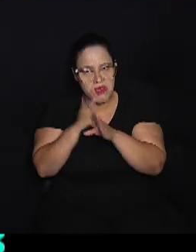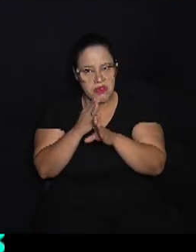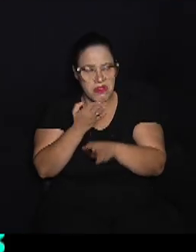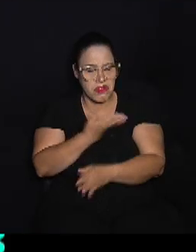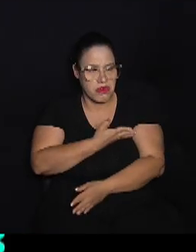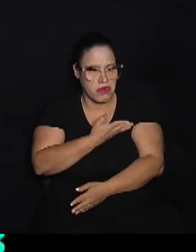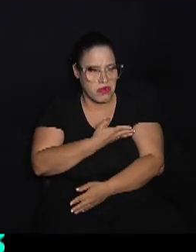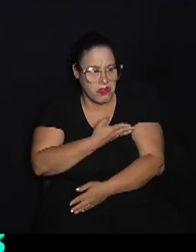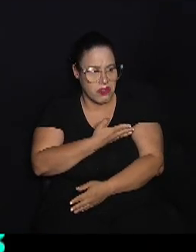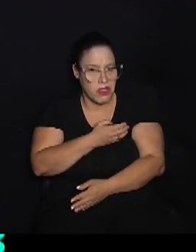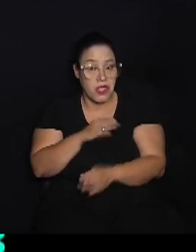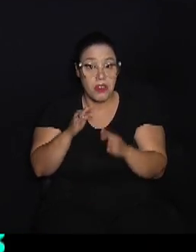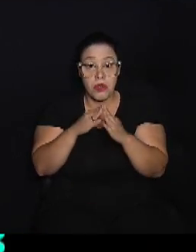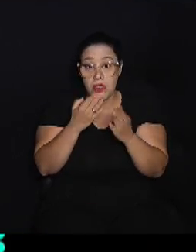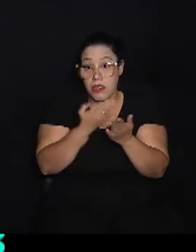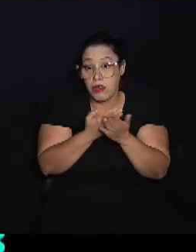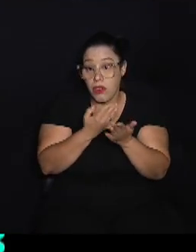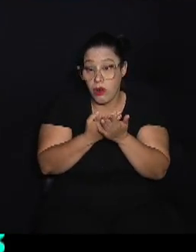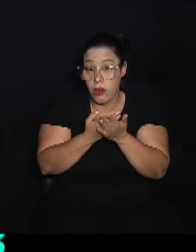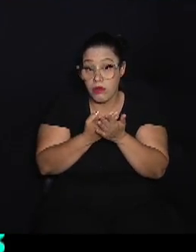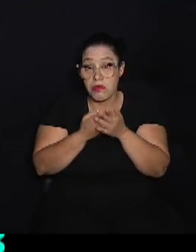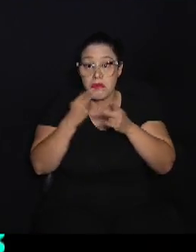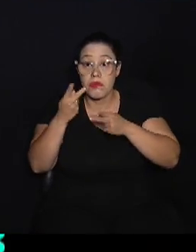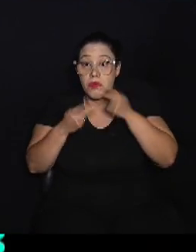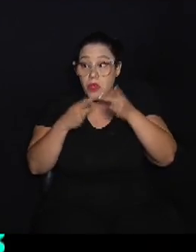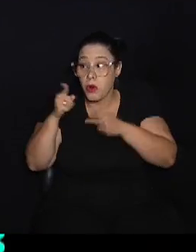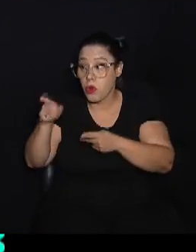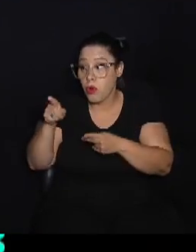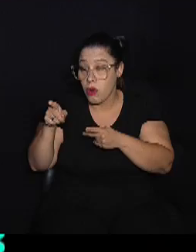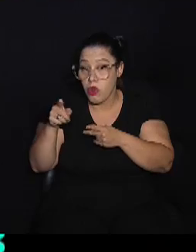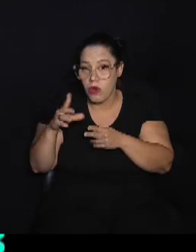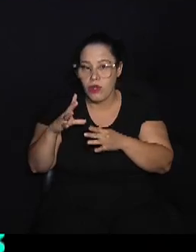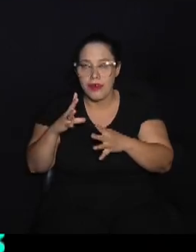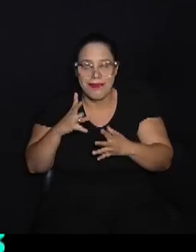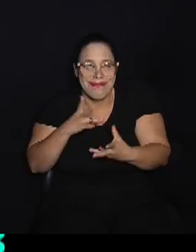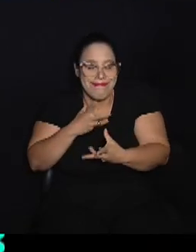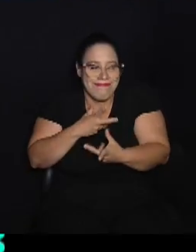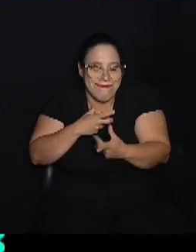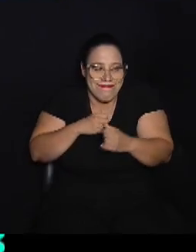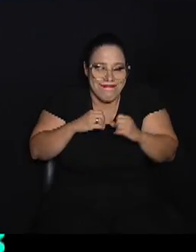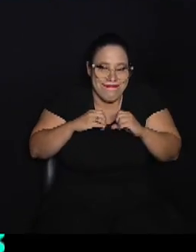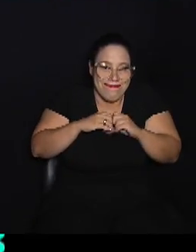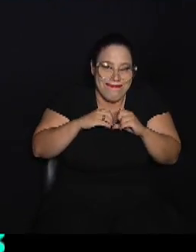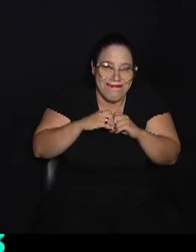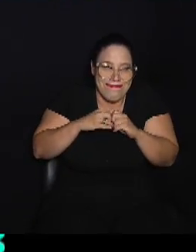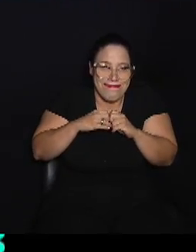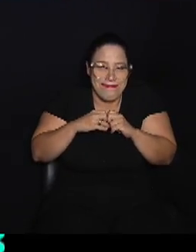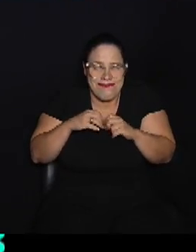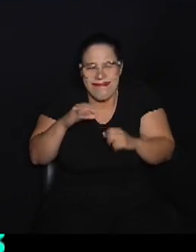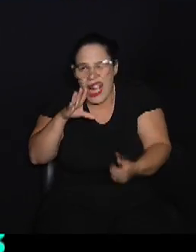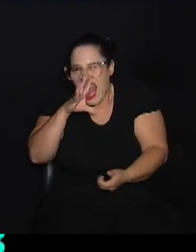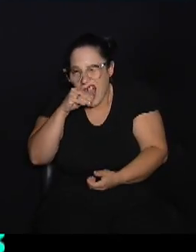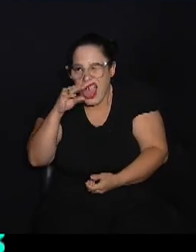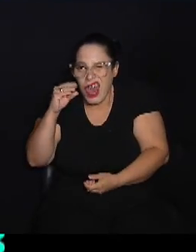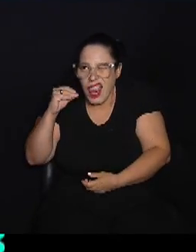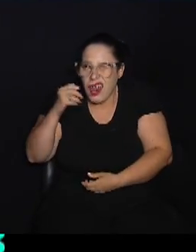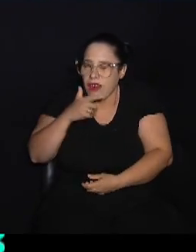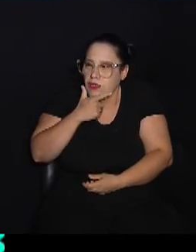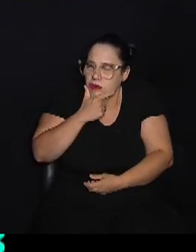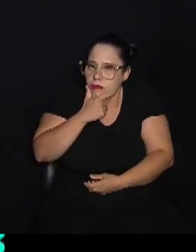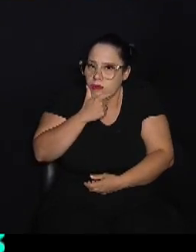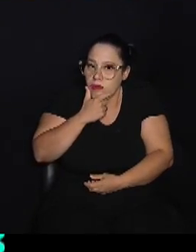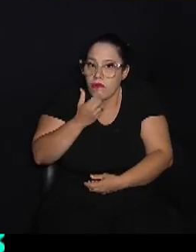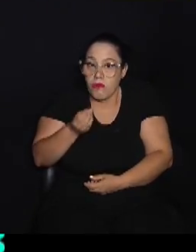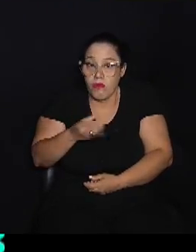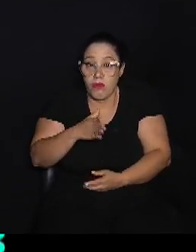dos tempos de escola, que conta a ela ter sido apaixonado enquanto eles eram ali adolescentes. Um